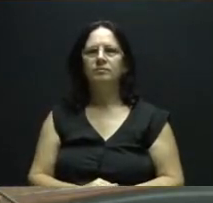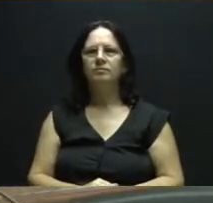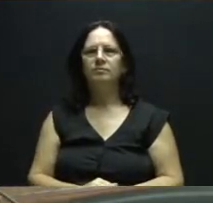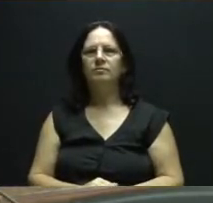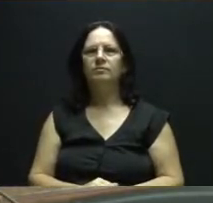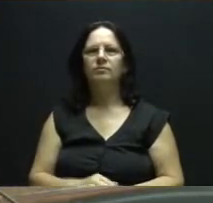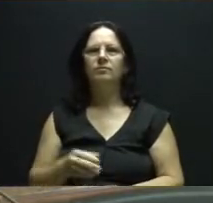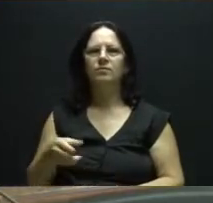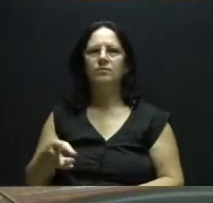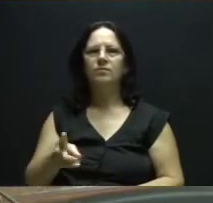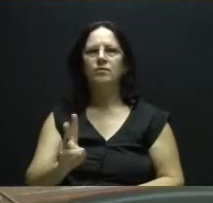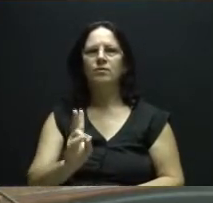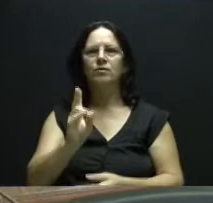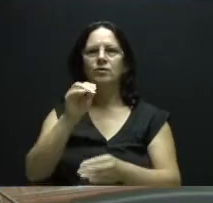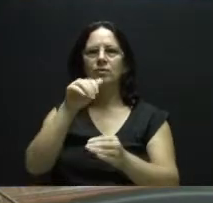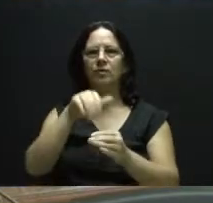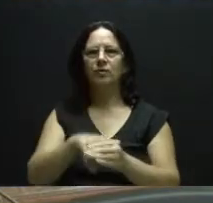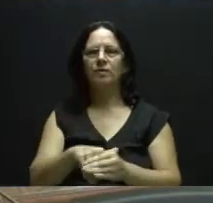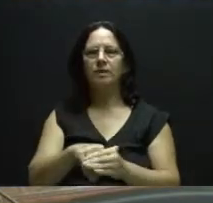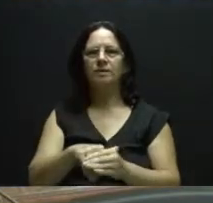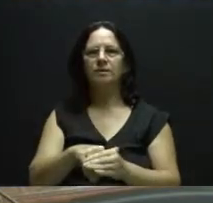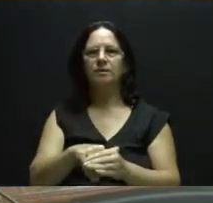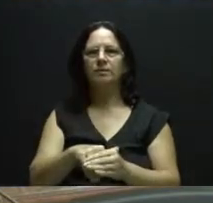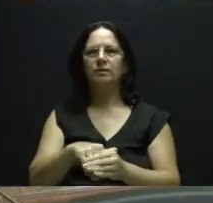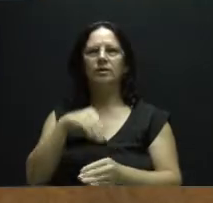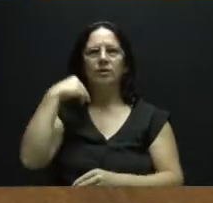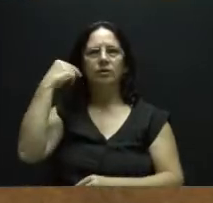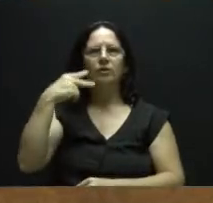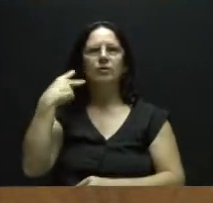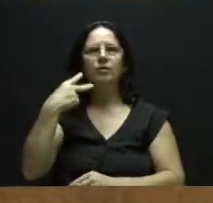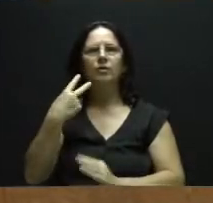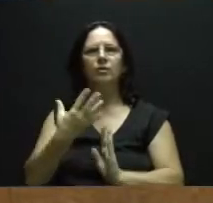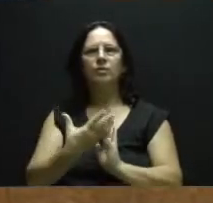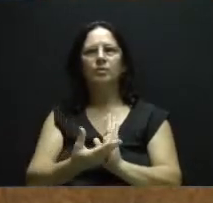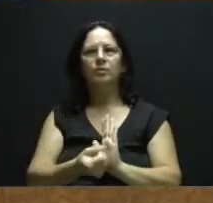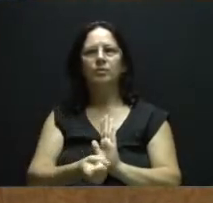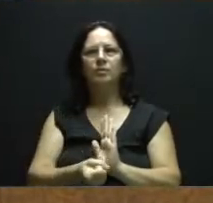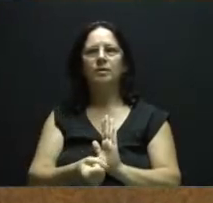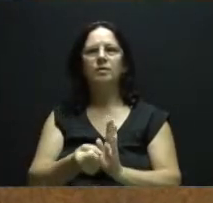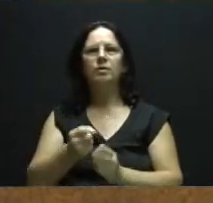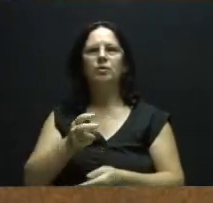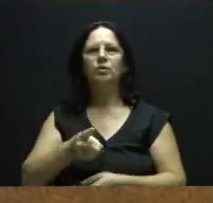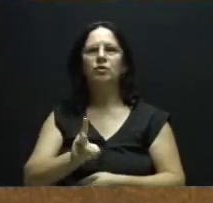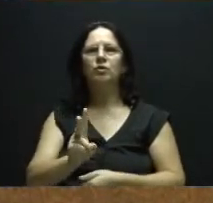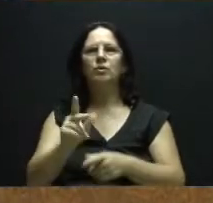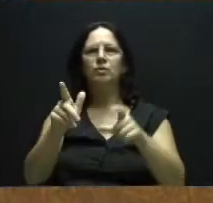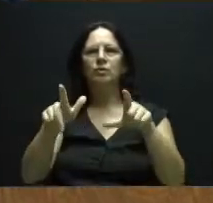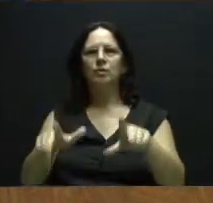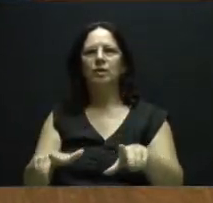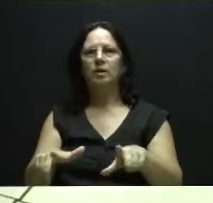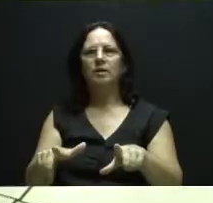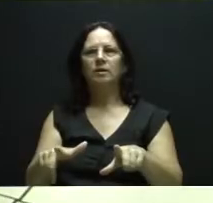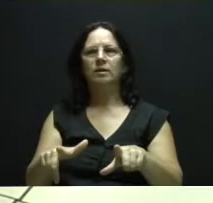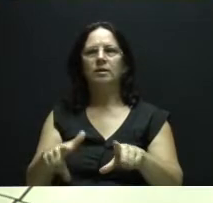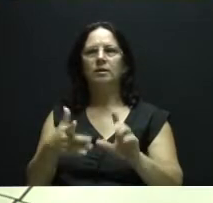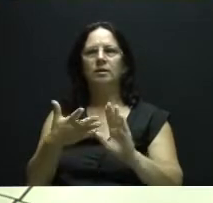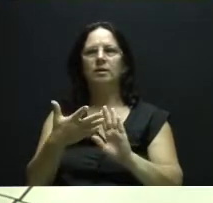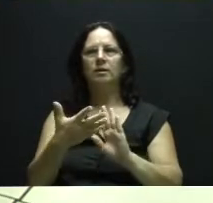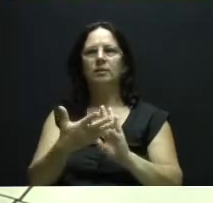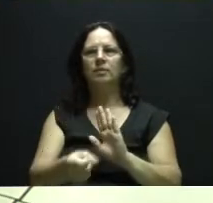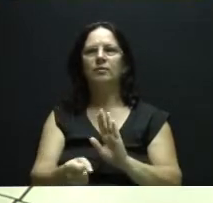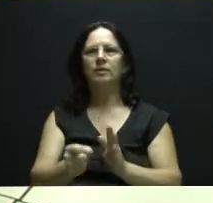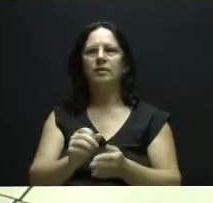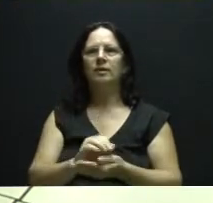continuou a em votação os vereadores que se fique forem pela aprovação permanece como se encontram